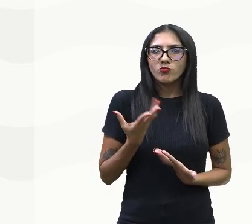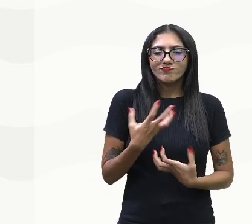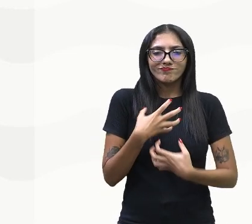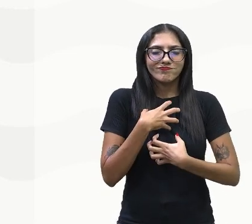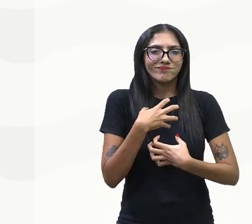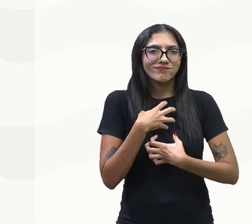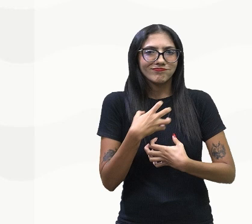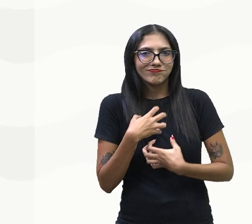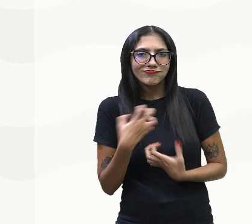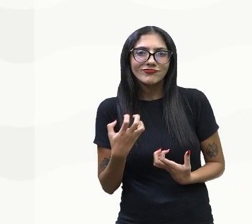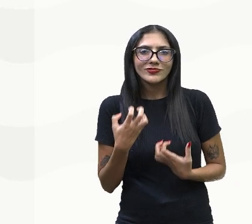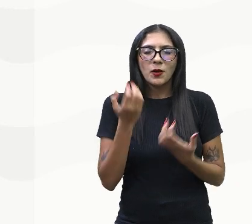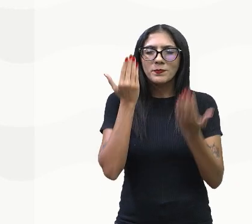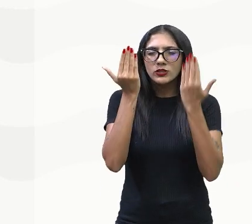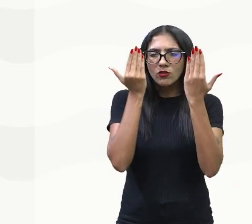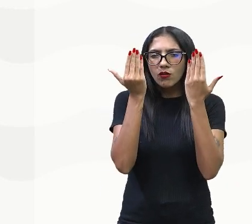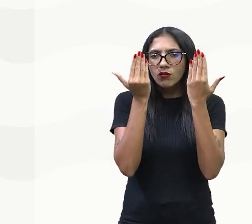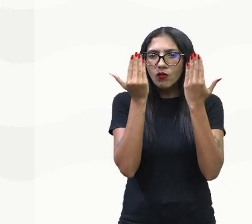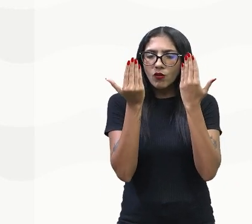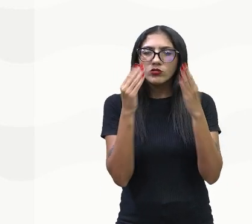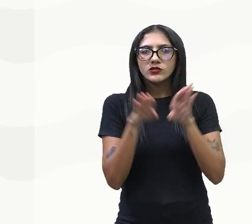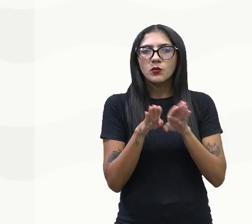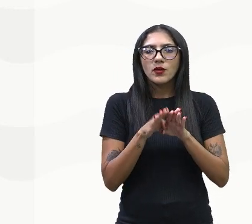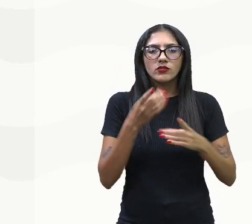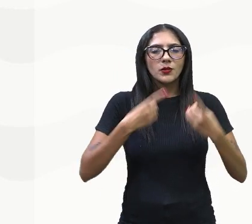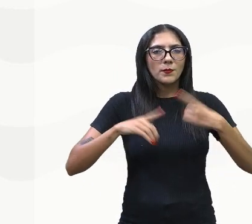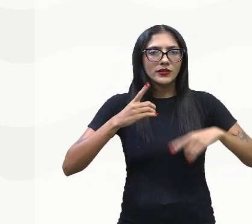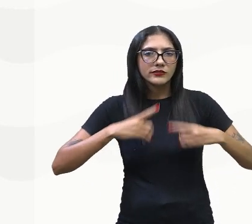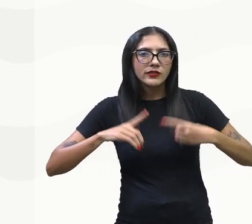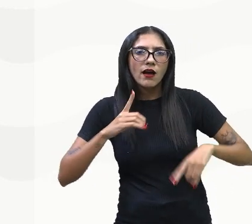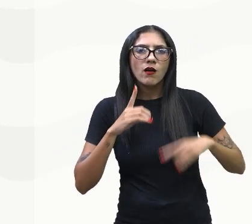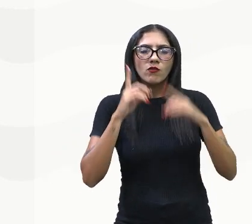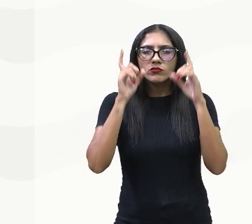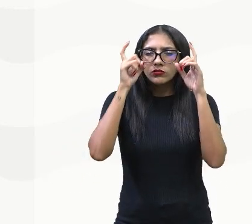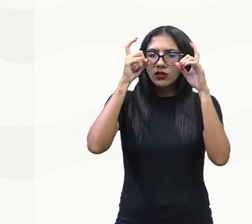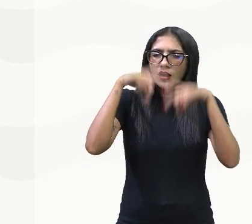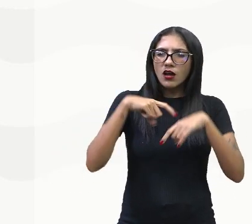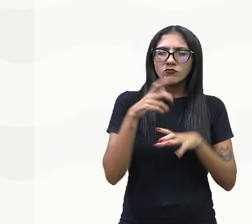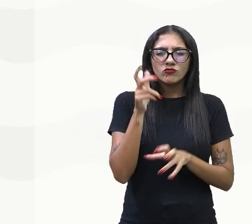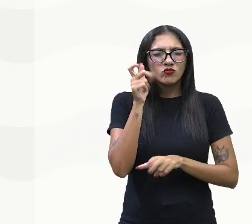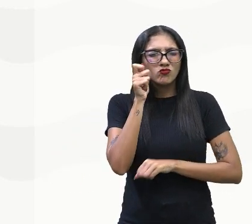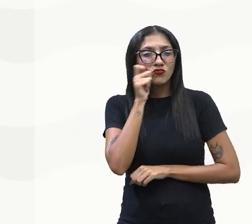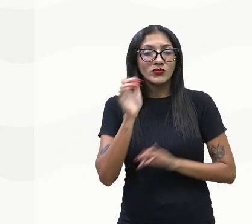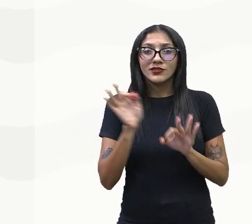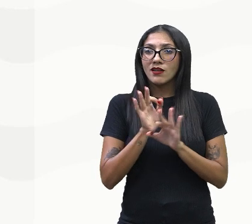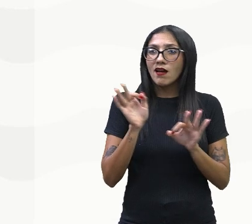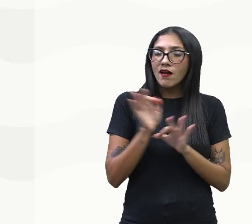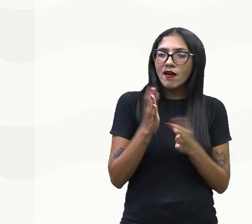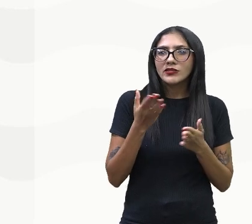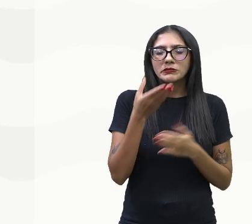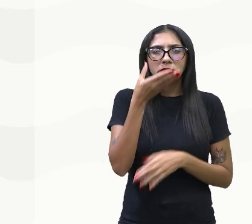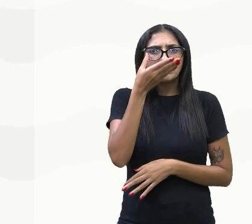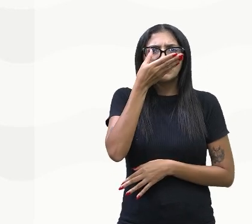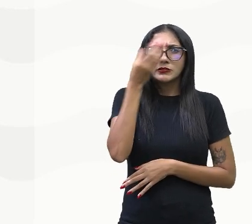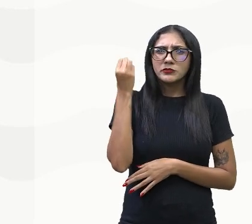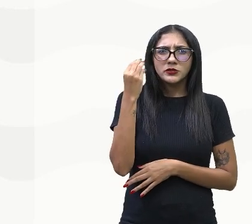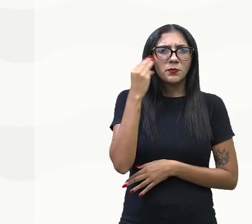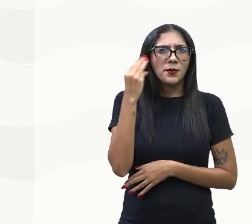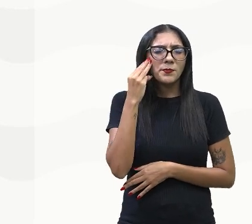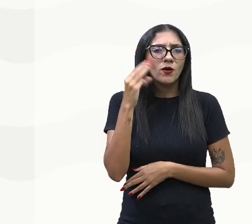emocional, no psicológico, né? A depressão, o estresse, a insônia, perda de memória, pressão